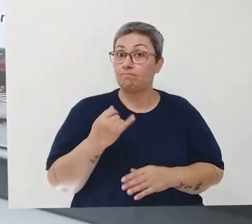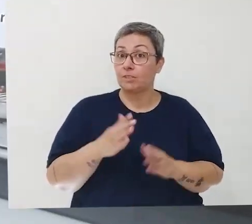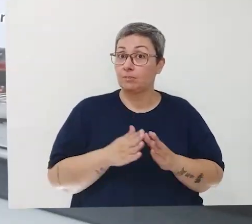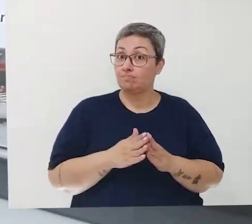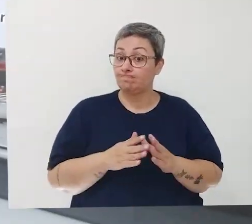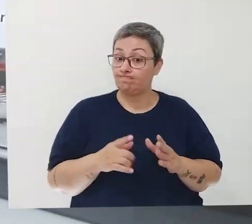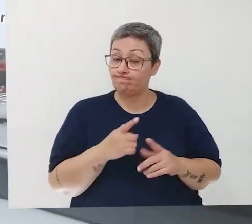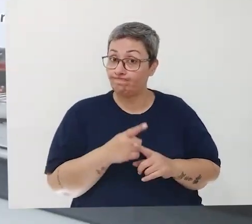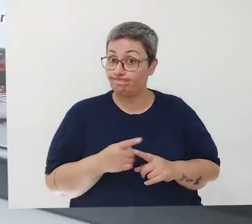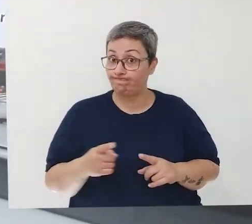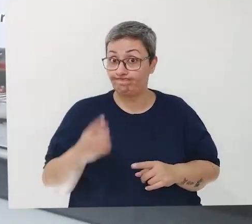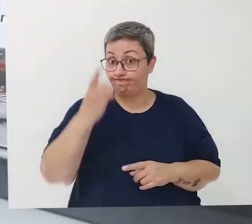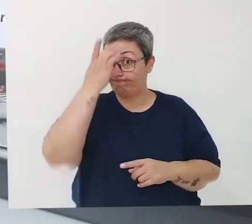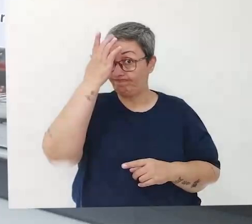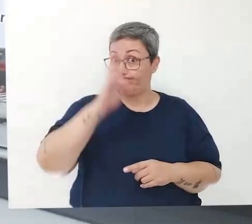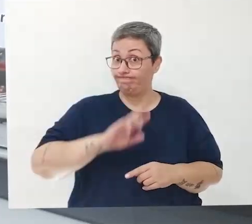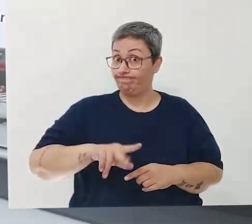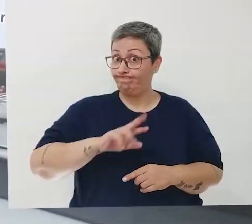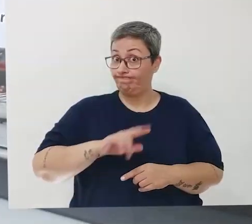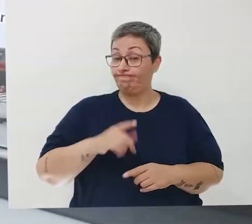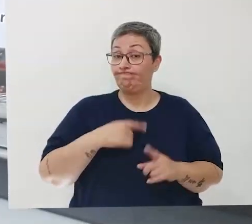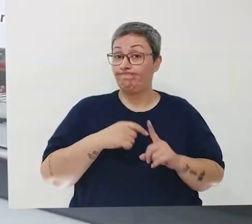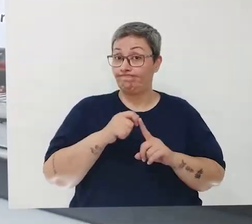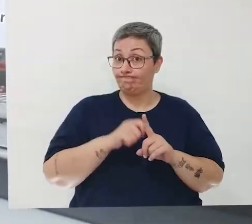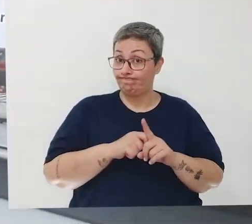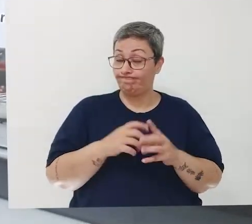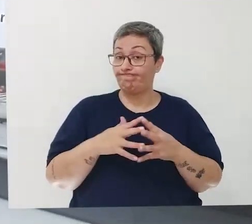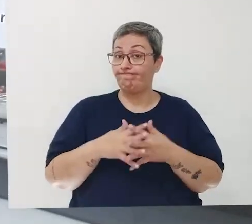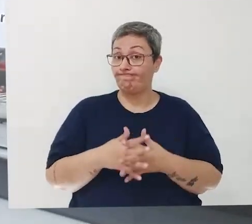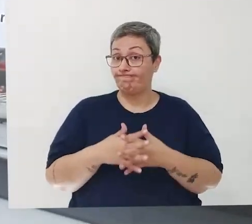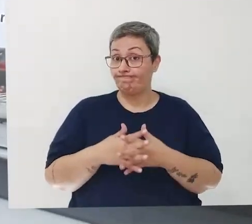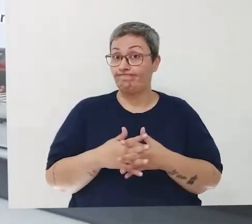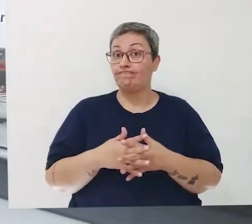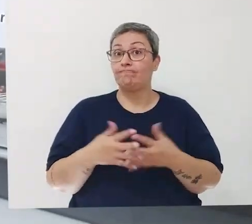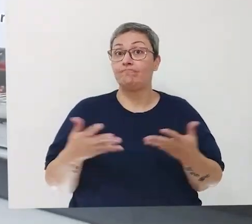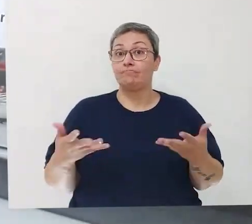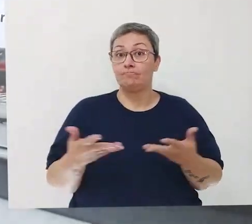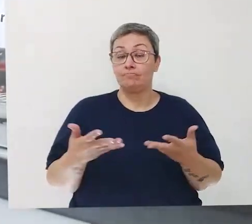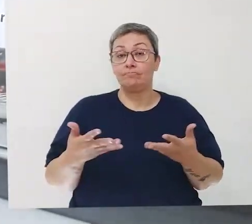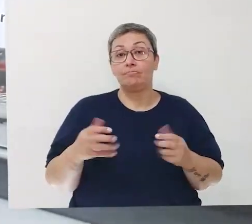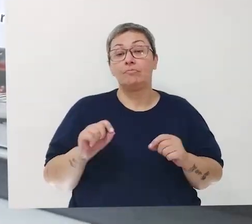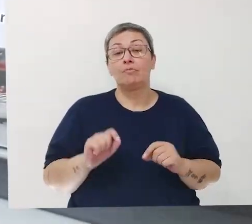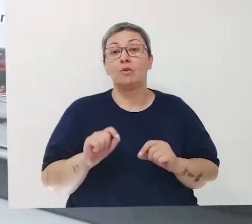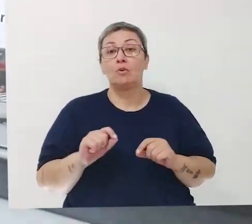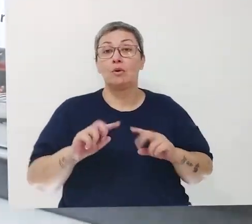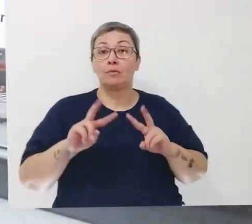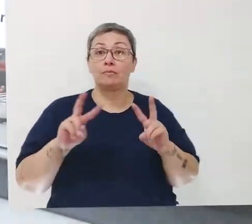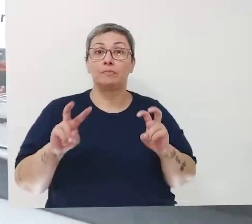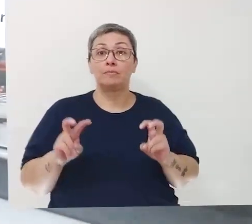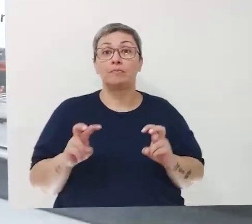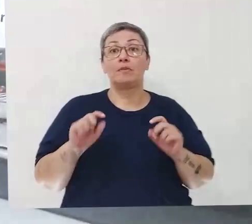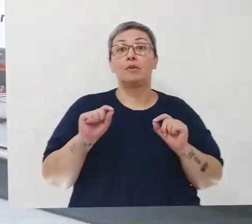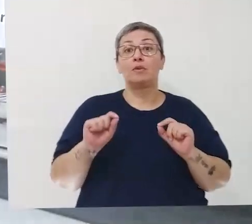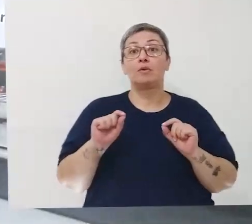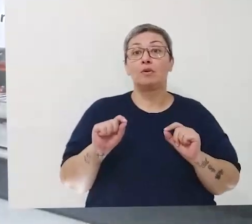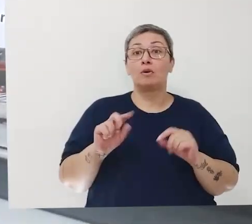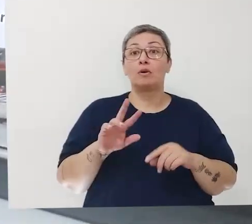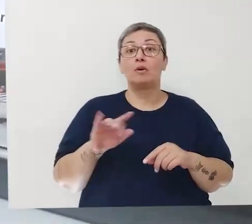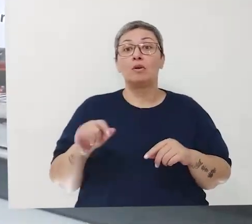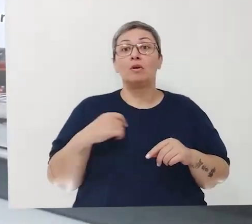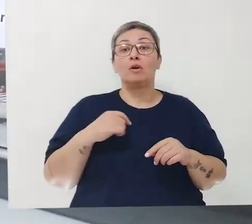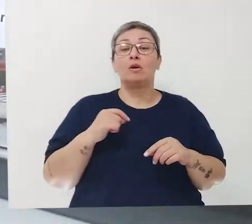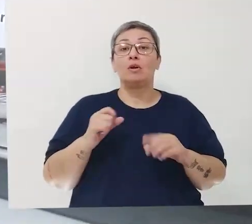por uma semana muito fácil, né? Aliás, o mês está bem complicado, tá? Bom, hoje o assunto a ser tratado são